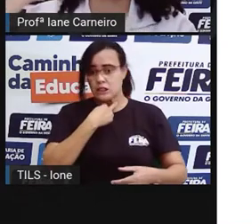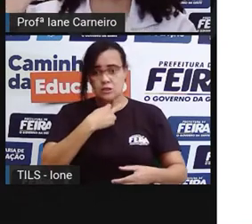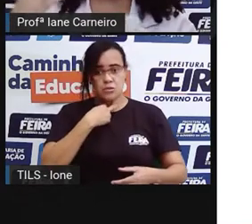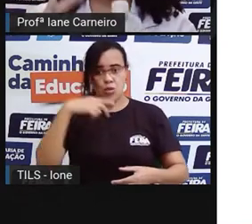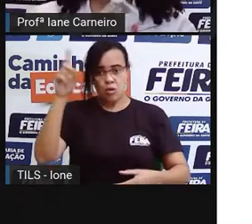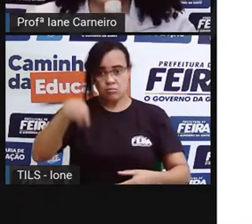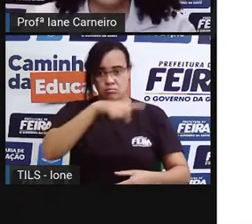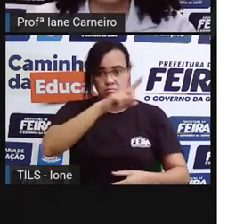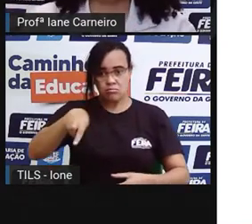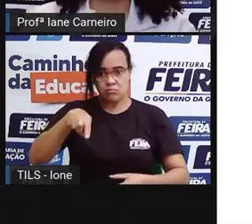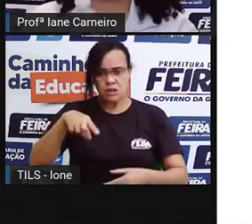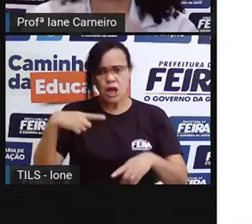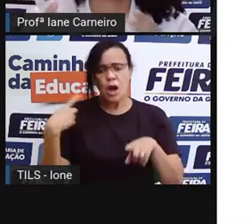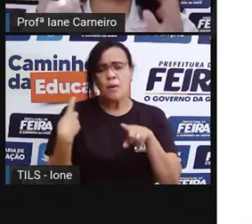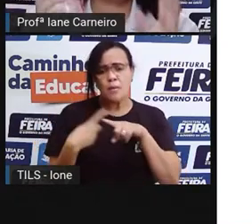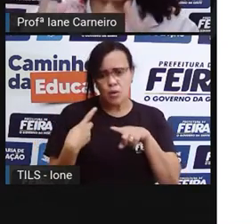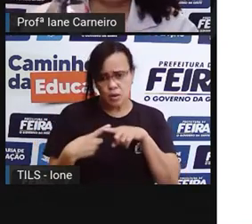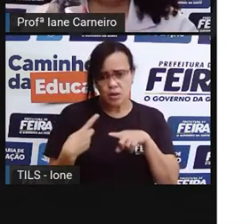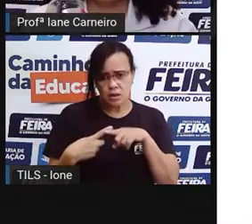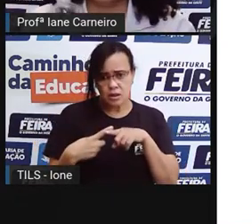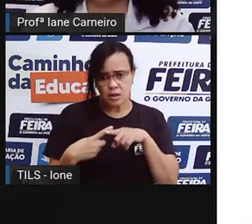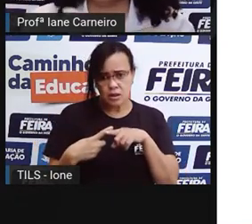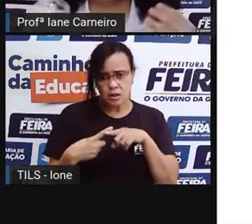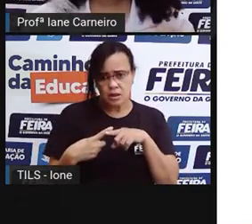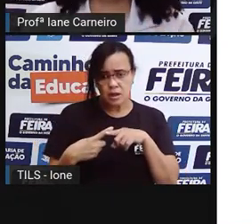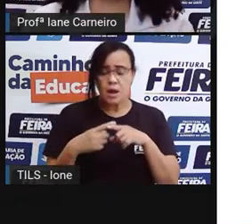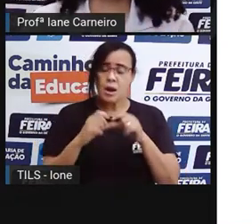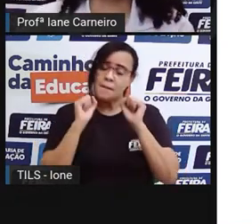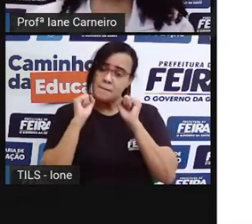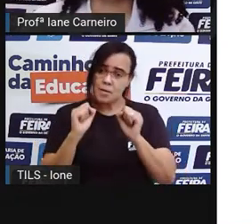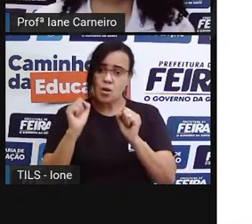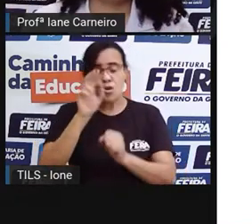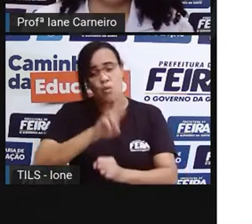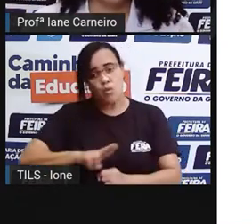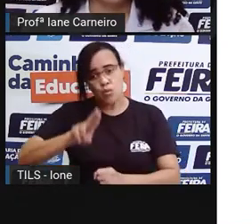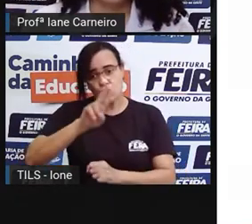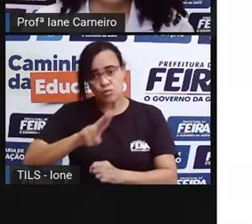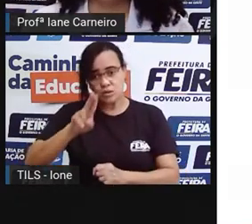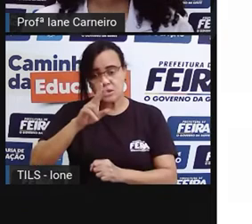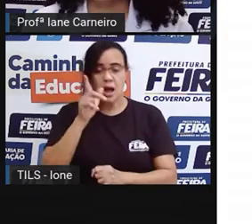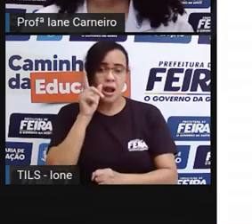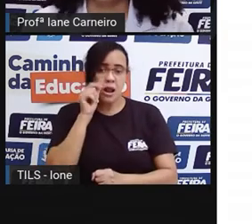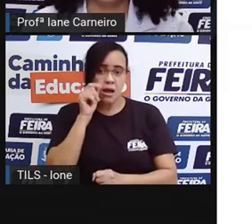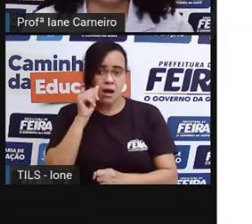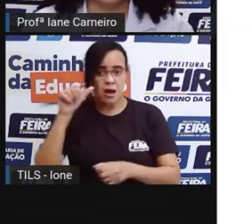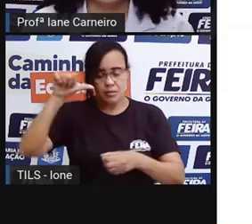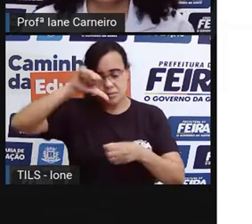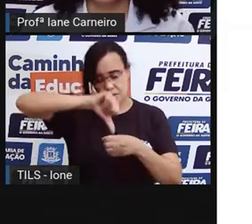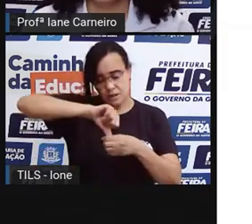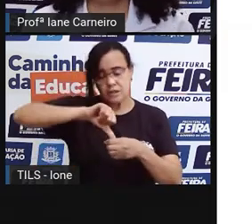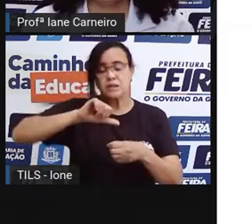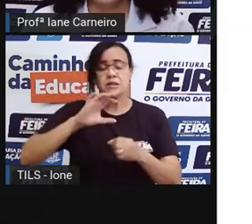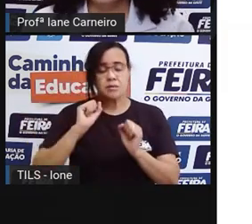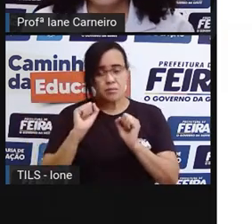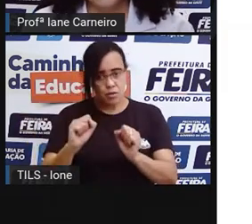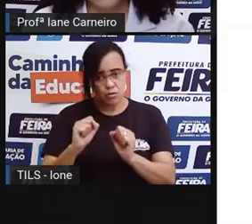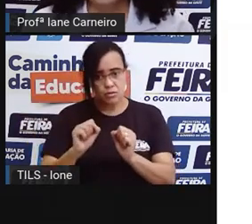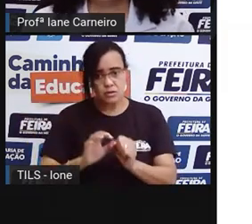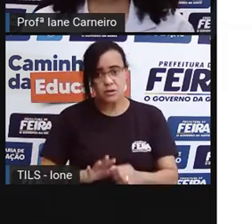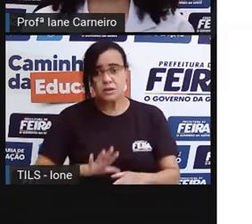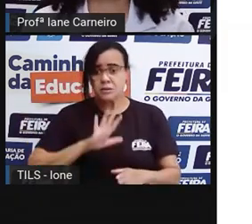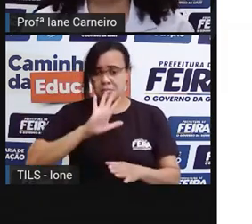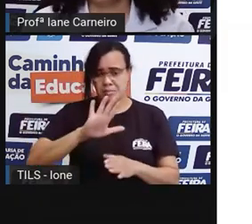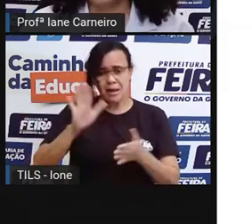brinquedo, fazer um porta-lápis, né? Aí a gente pode. Tem outros produtos de limpezas que a gente não pode nem